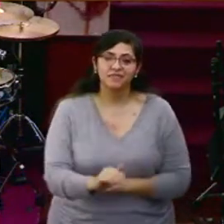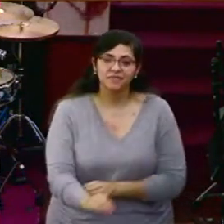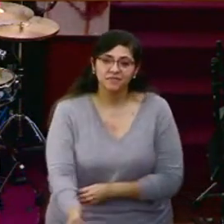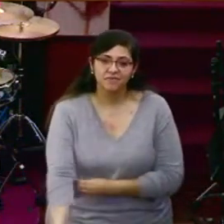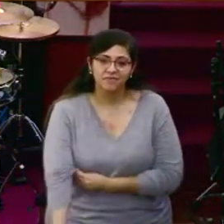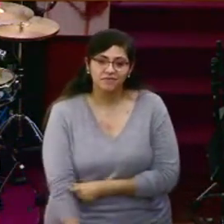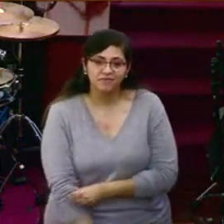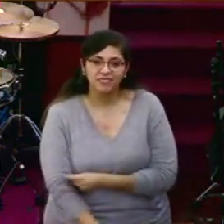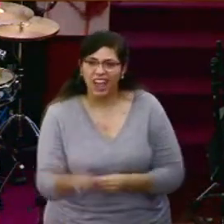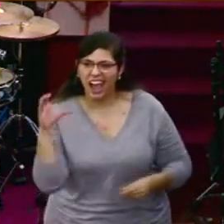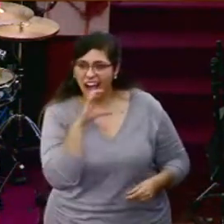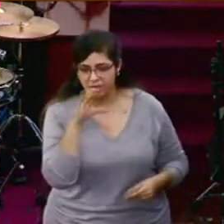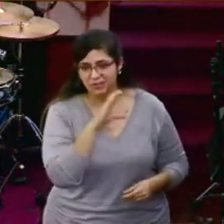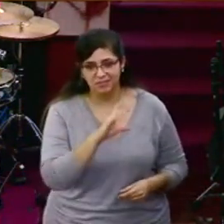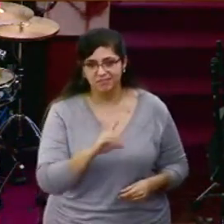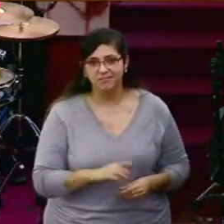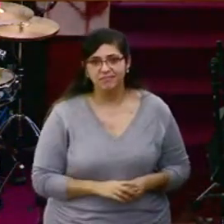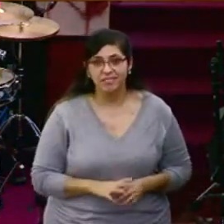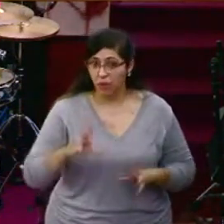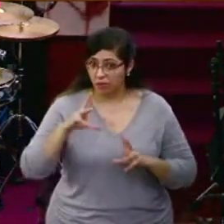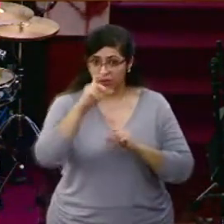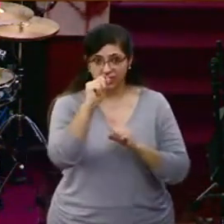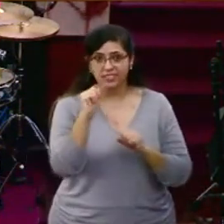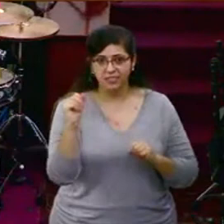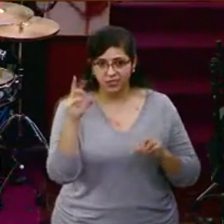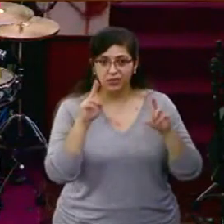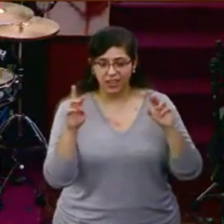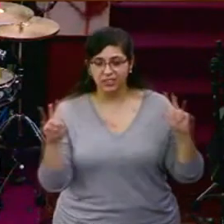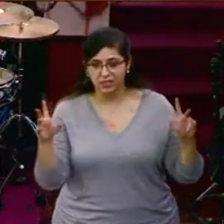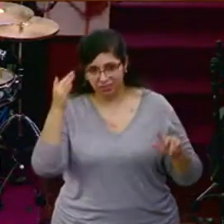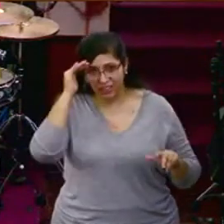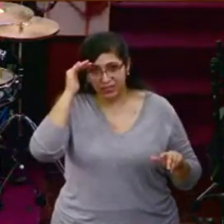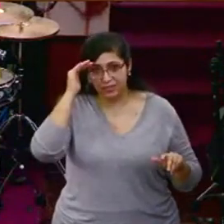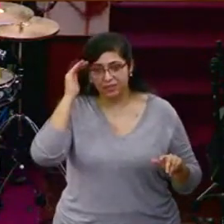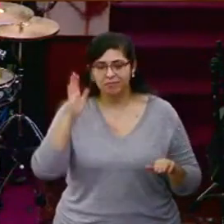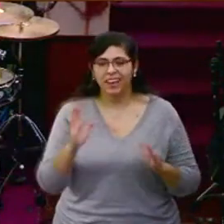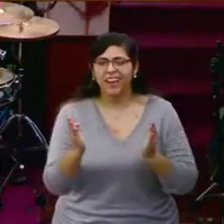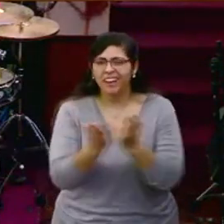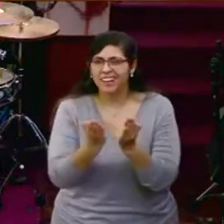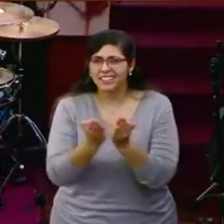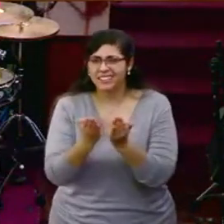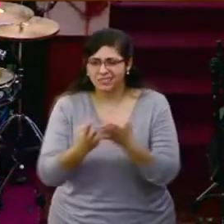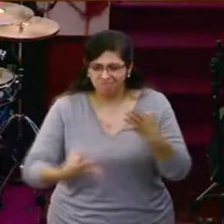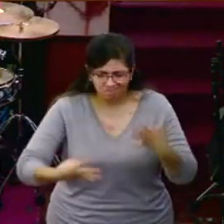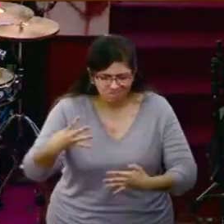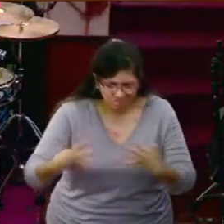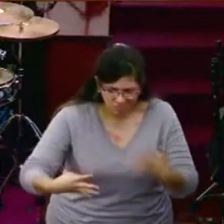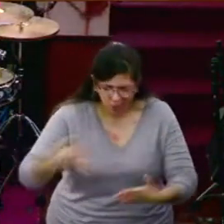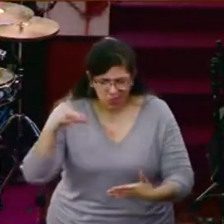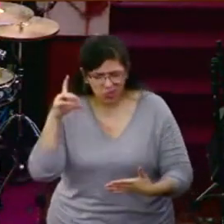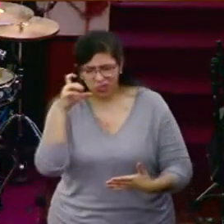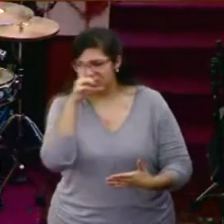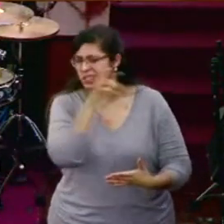cristãos têm a graça de deus para enfrentar as coisas mais difíceis do mundo isso é a força